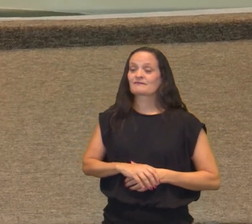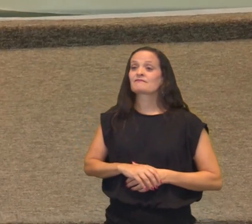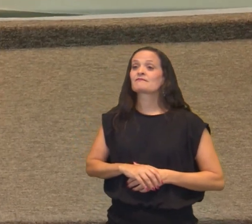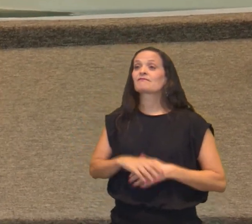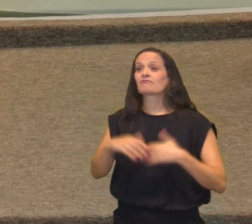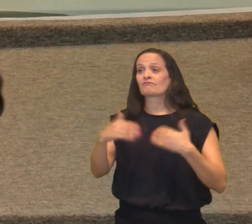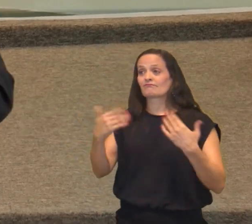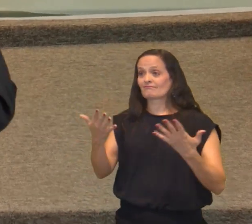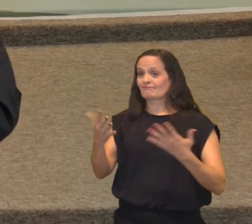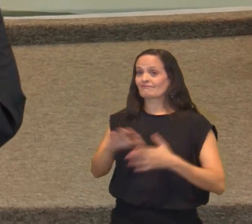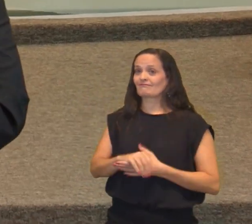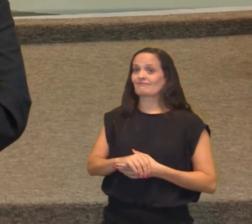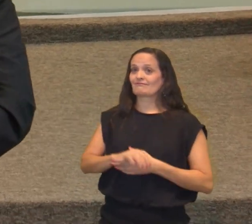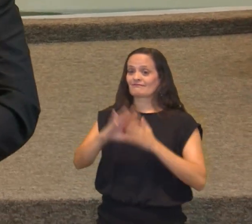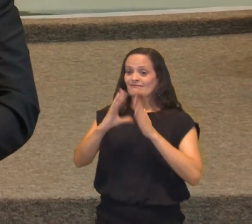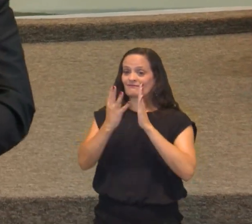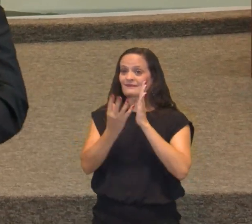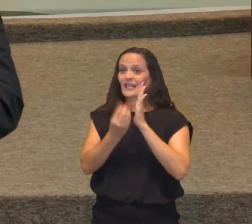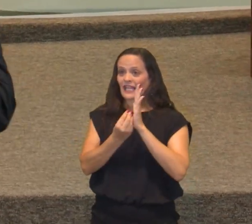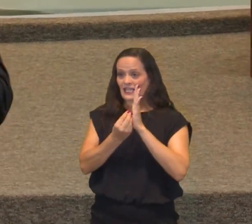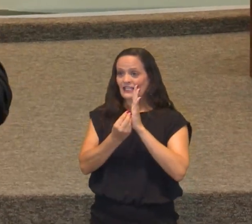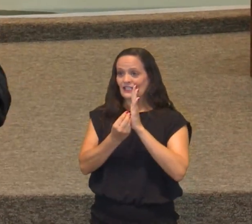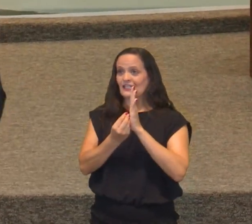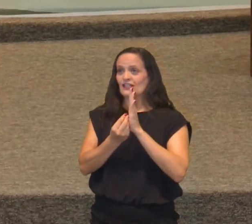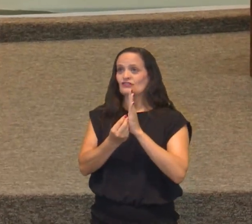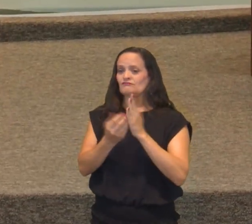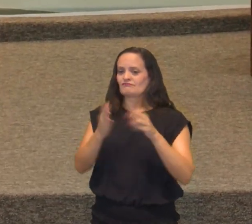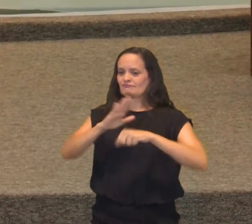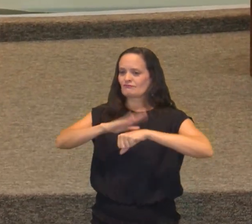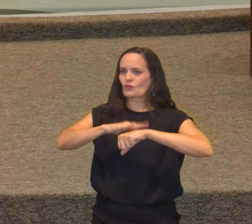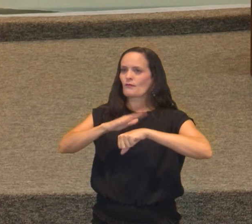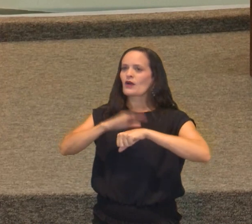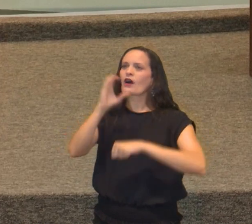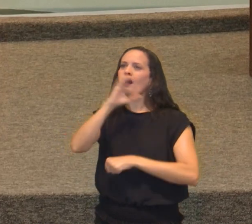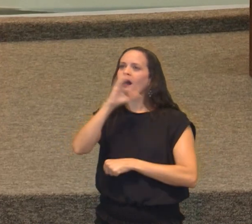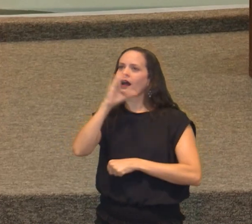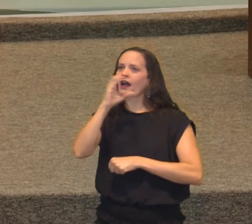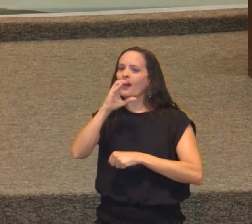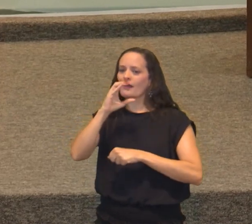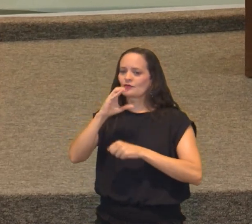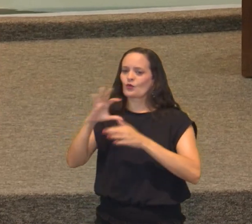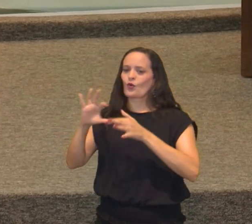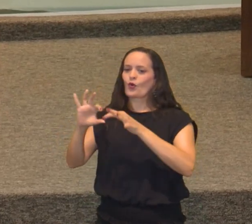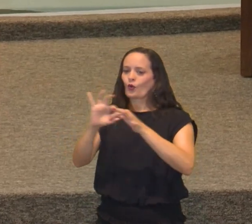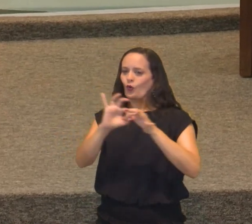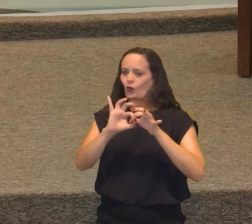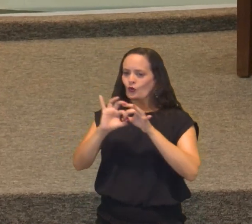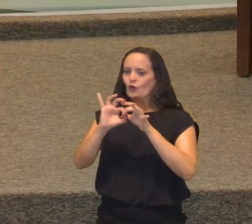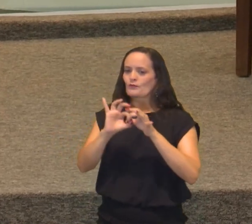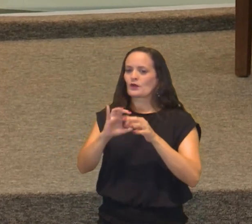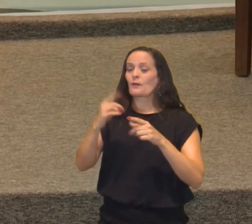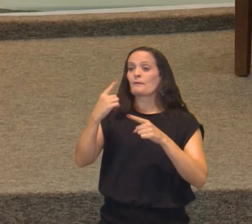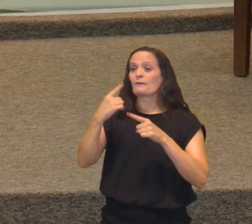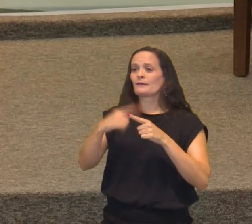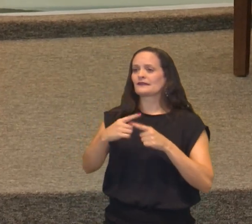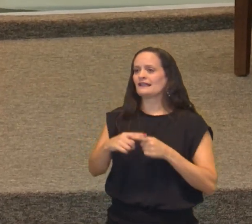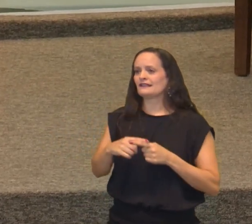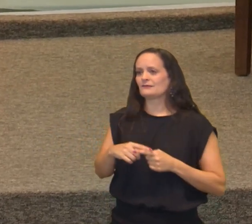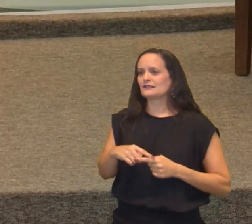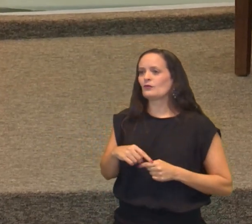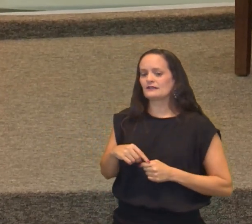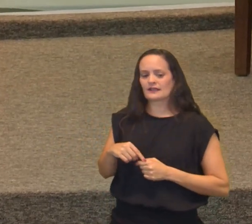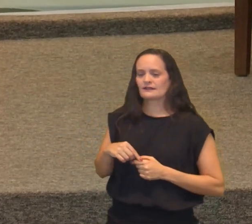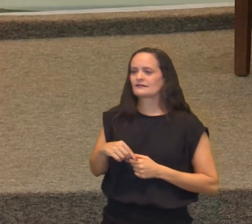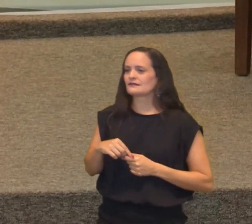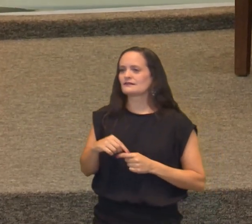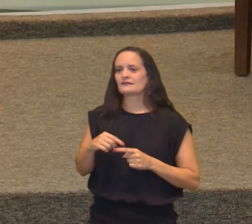Querida igreja, ainda neste momento de comunhão, 2 breves comunicados. O primeiro é que, conforme está no boletim anunciado o almoço